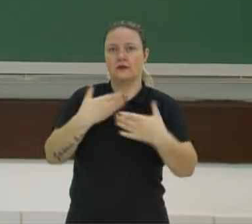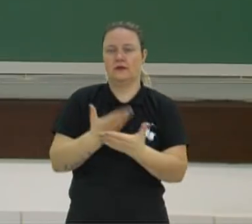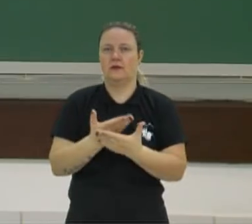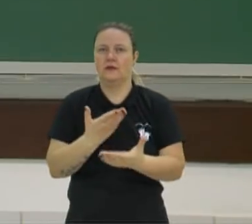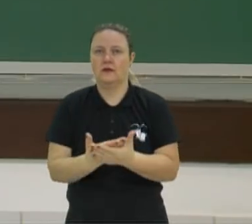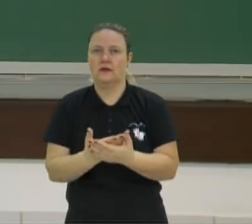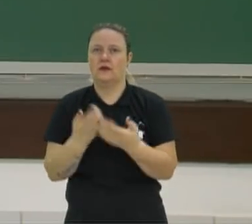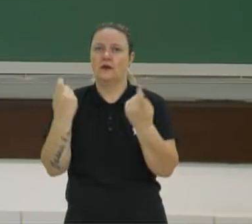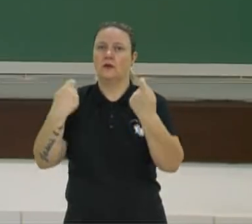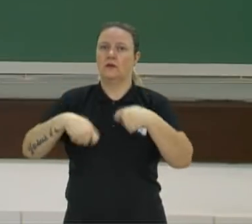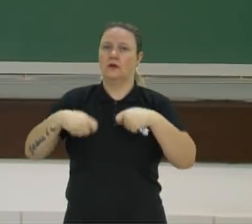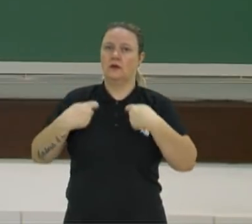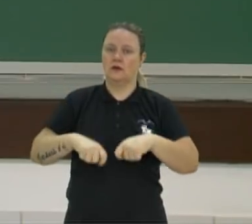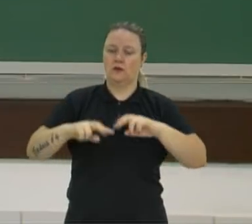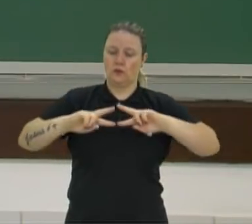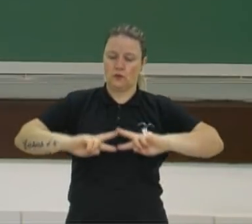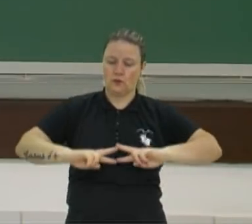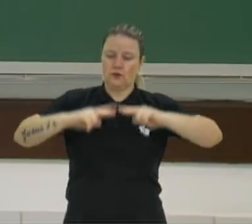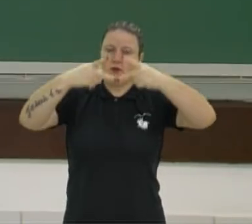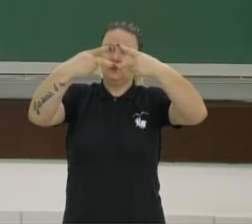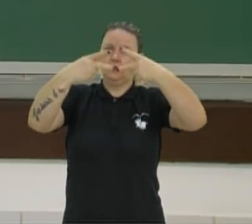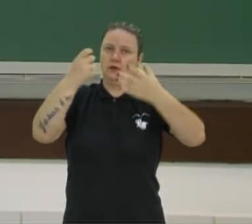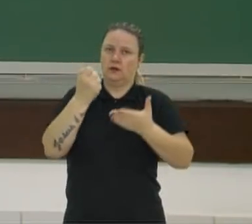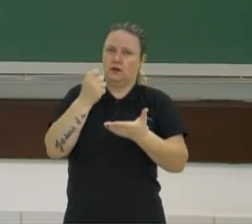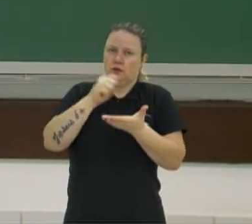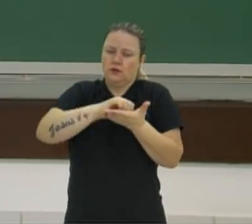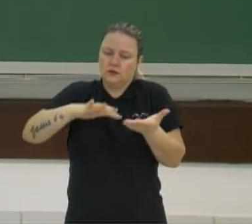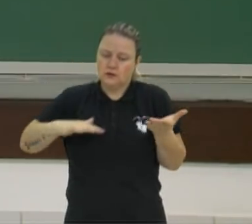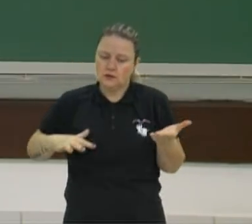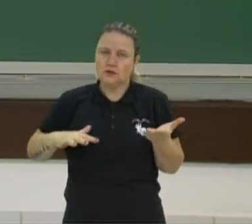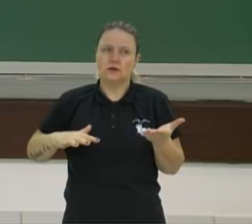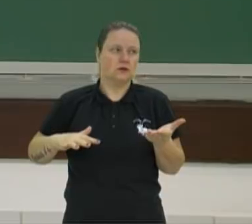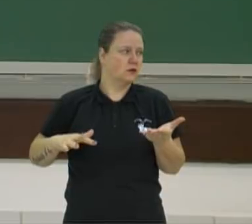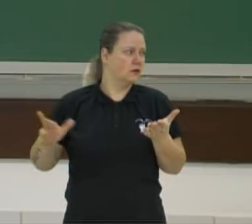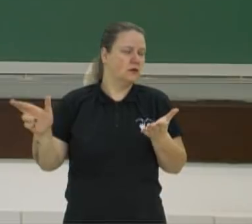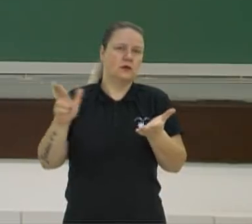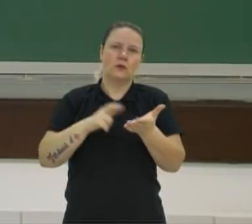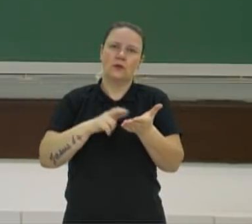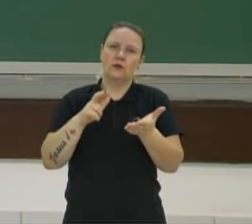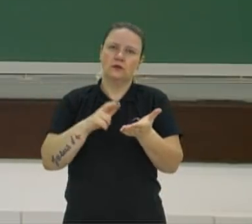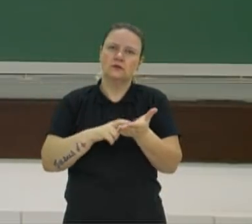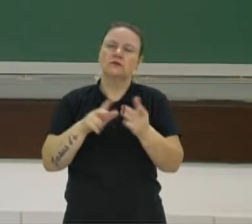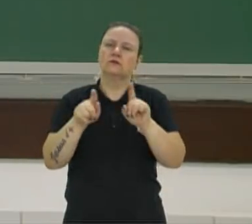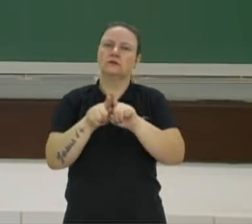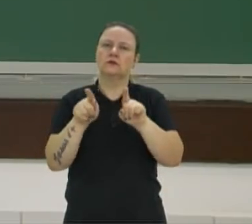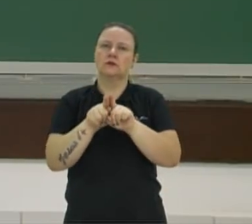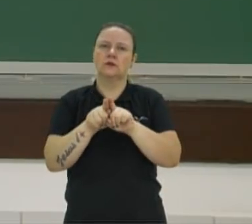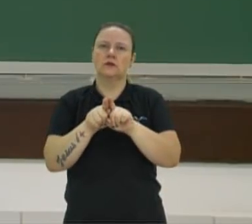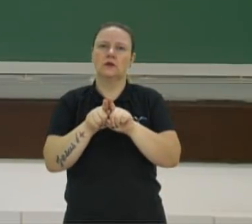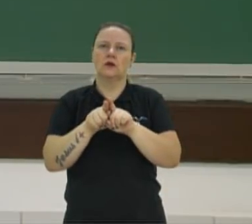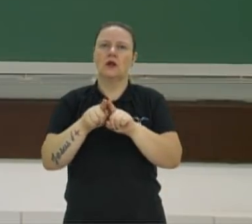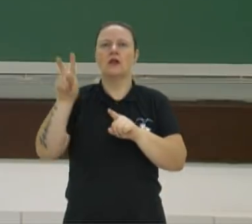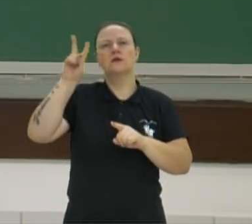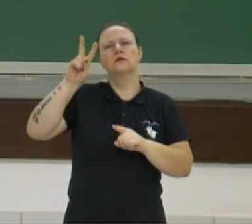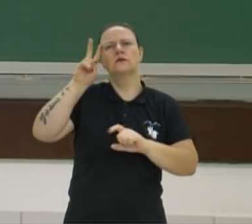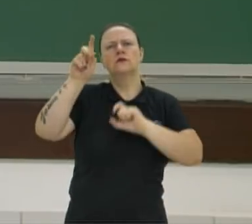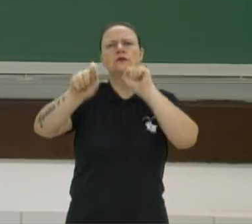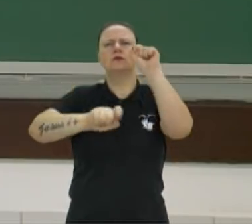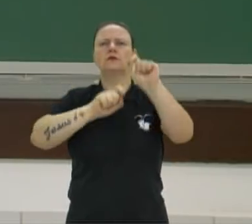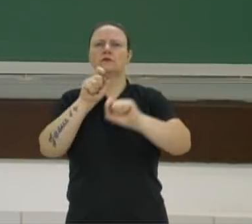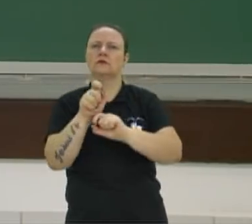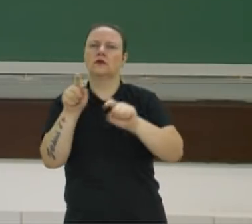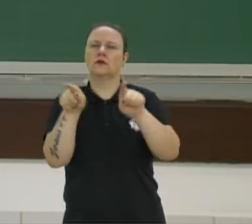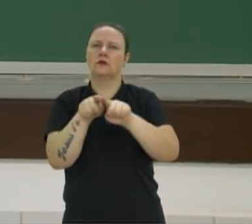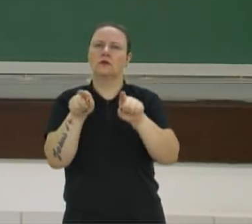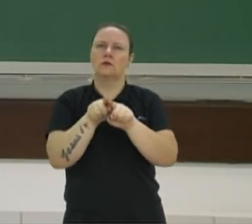deve acessar a atividade obrigatória, não se esqueça, e respondê-la. Lembrando que através dela você exercita o conteúdo da aula e